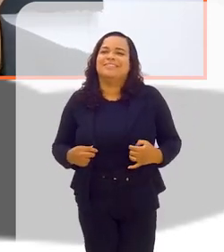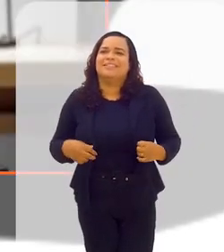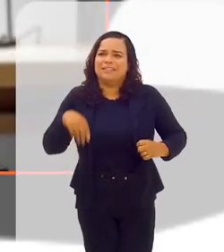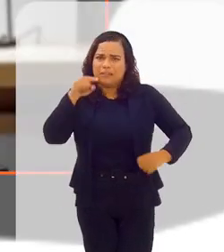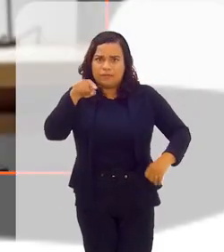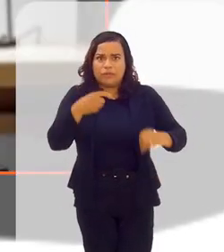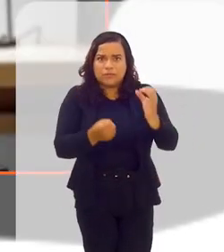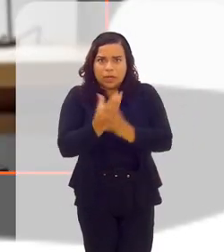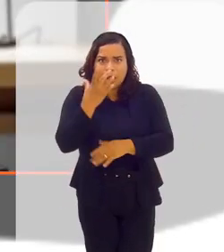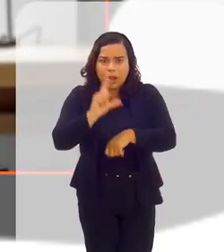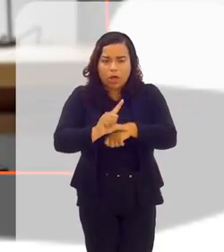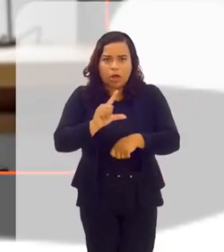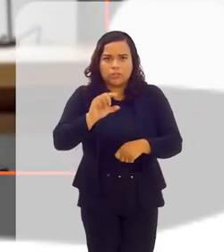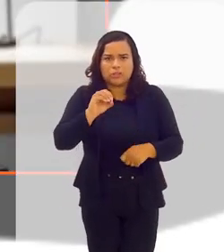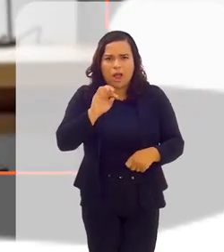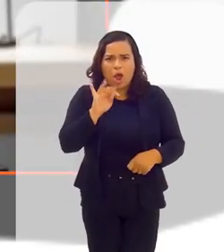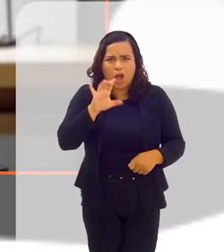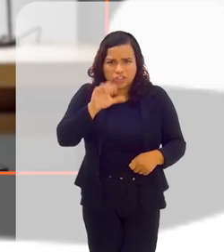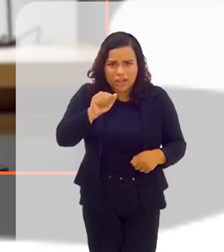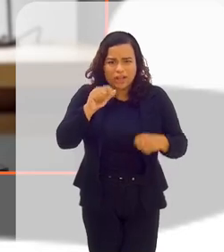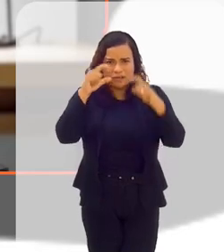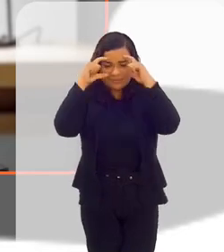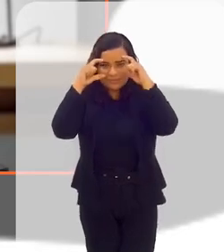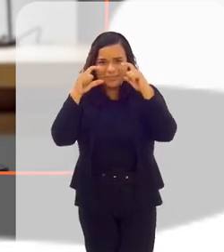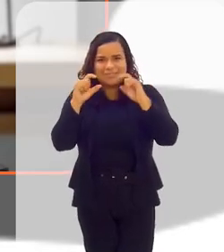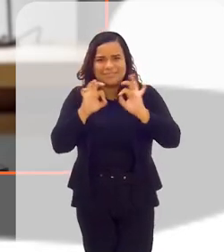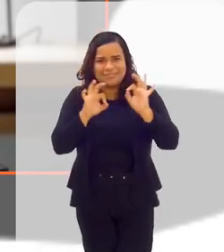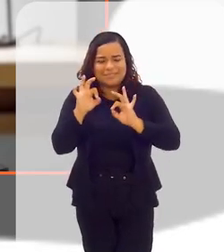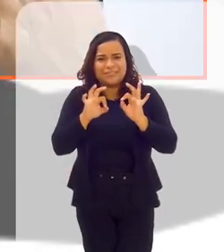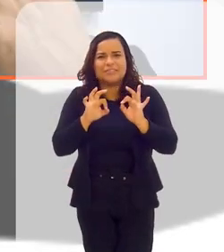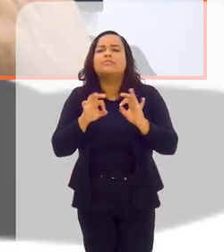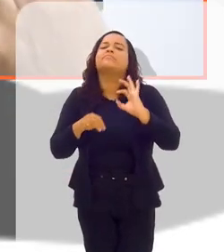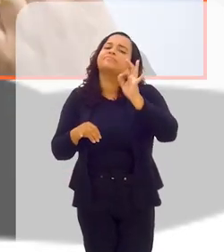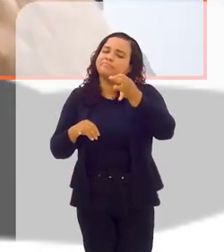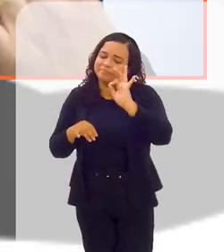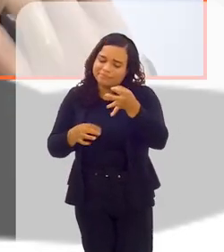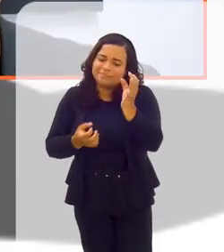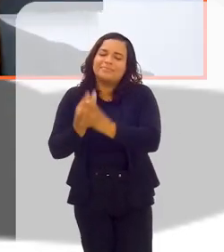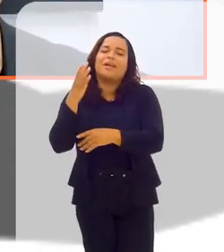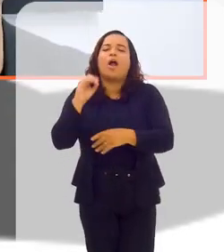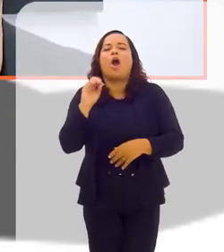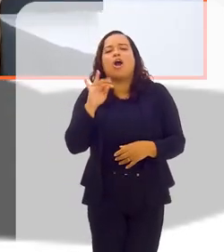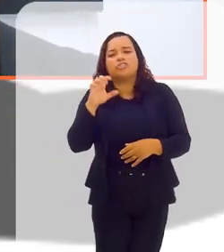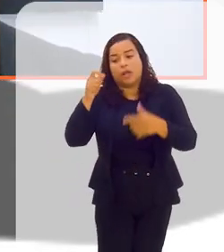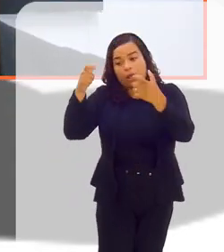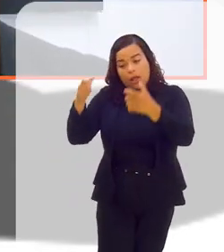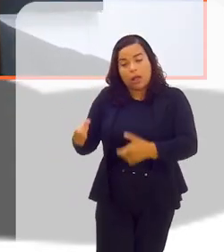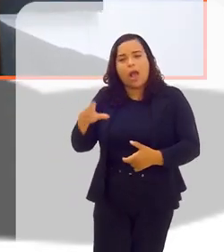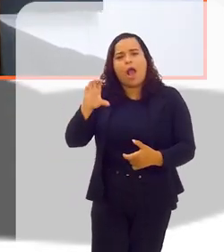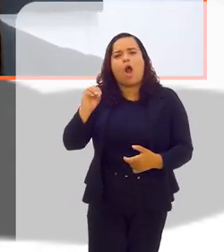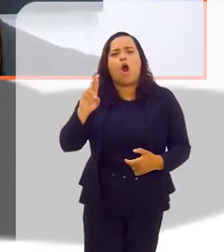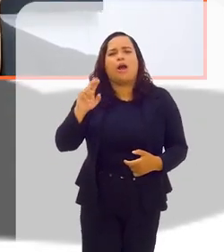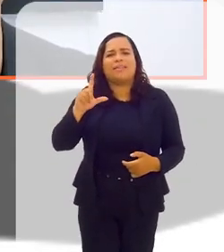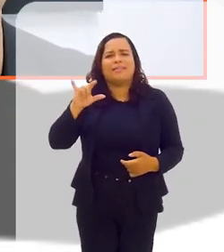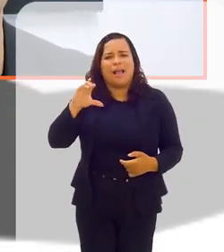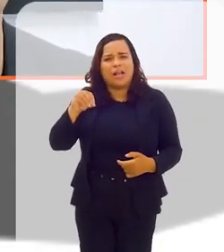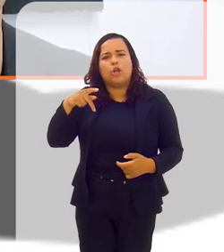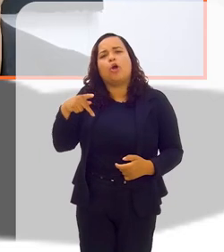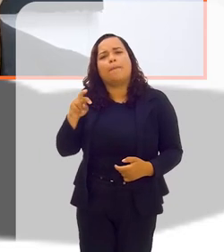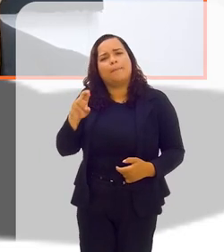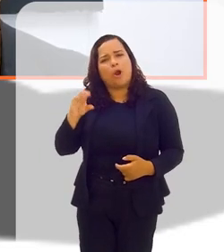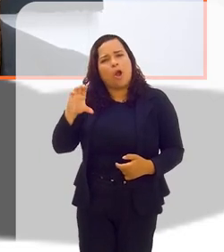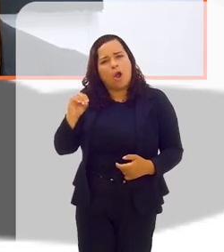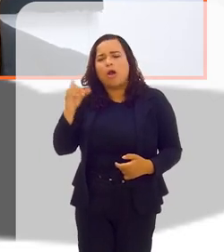E aí você montou E uma ótica, ou seja, o químico que montou uma ótica. Montei uma ótica em Cornélio Procópio com alguns